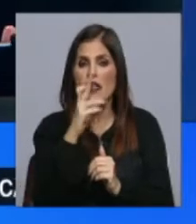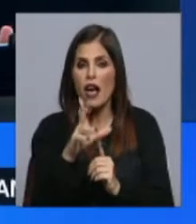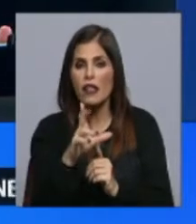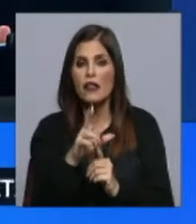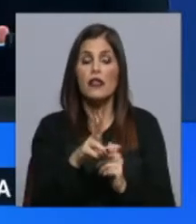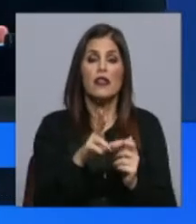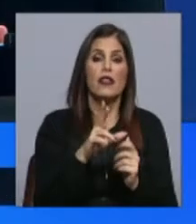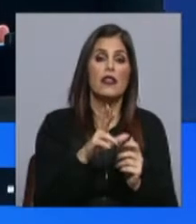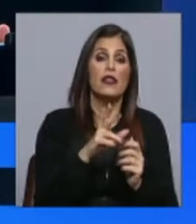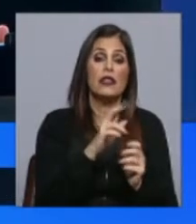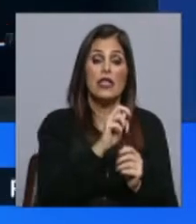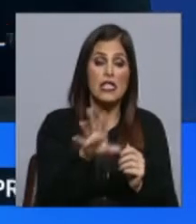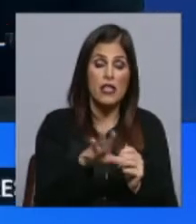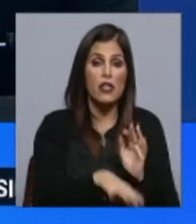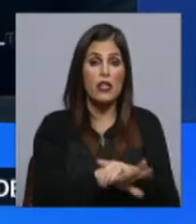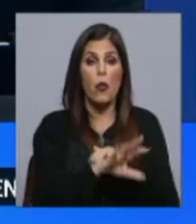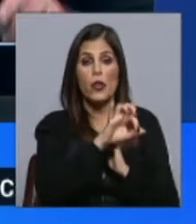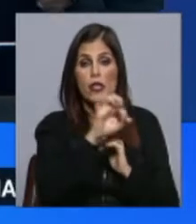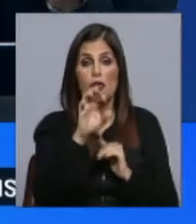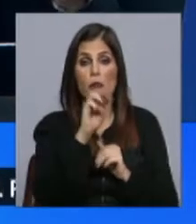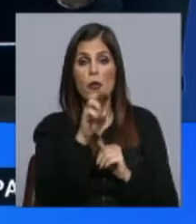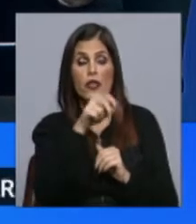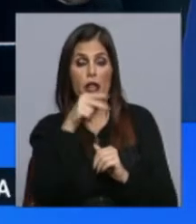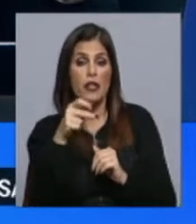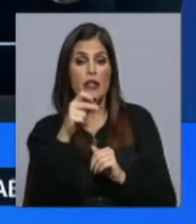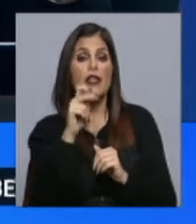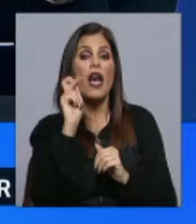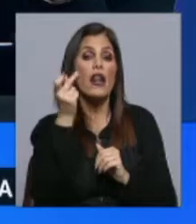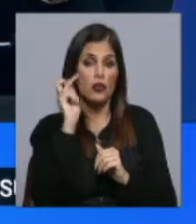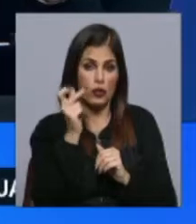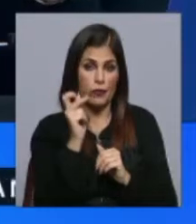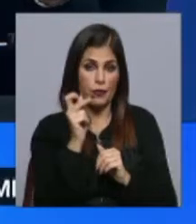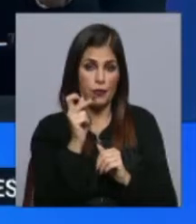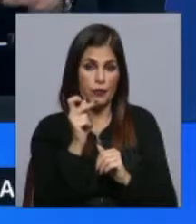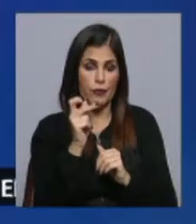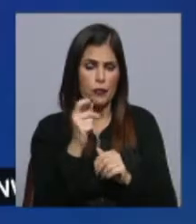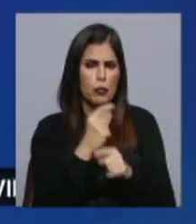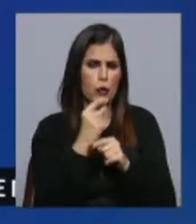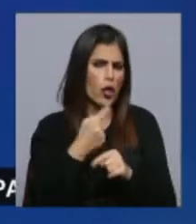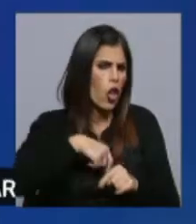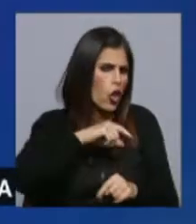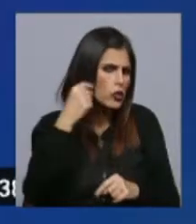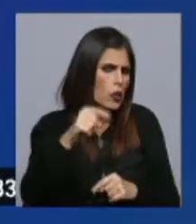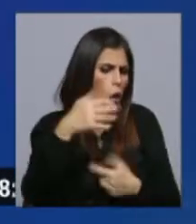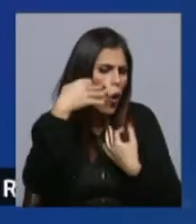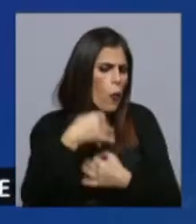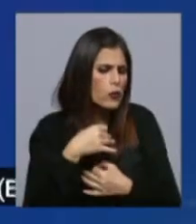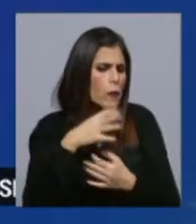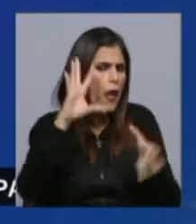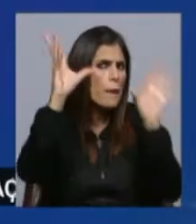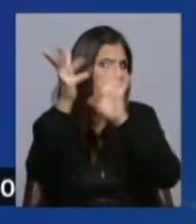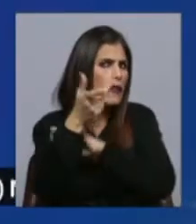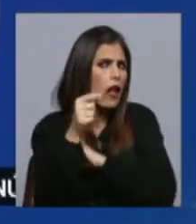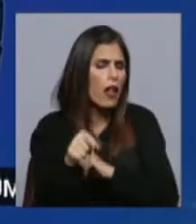e 800 milhões de anos. Por que razão é que nós temos este tipo de comportamento climático